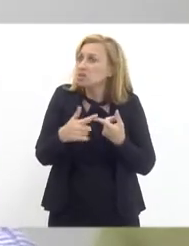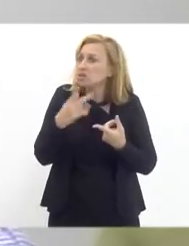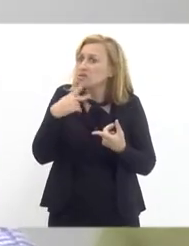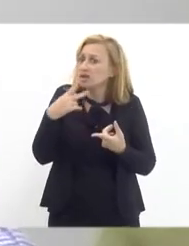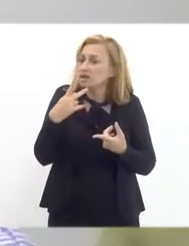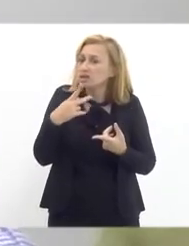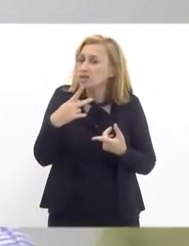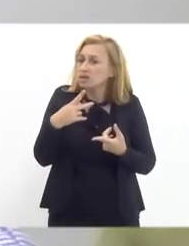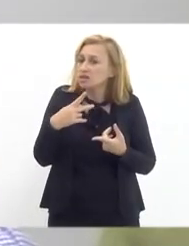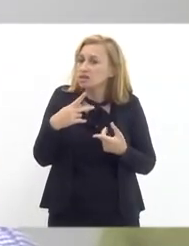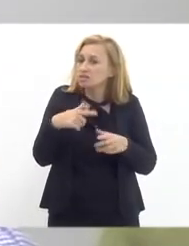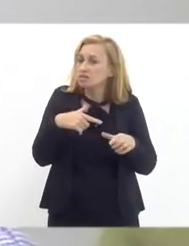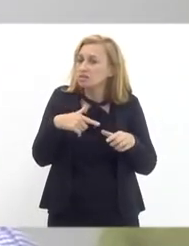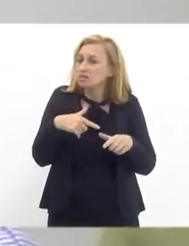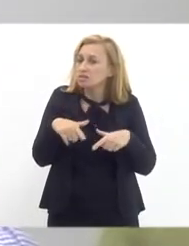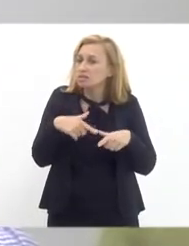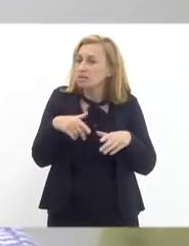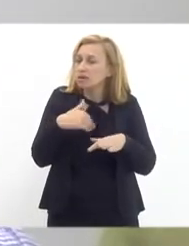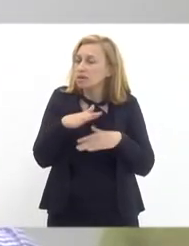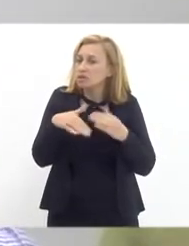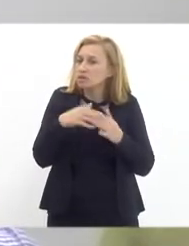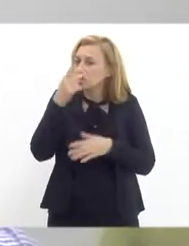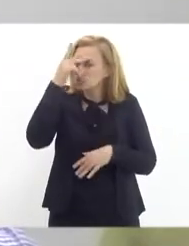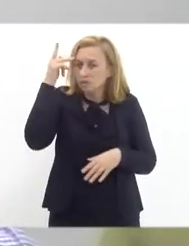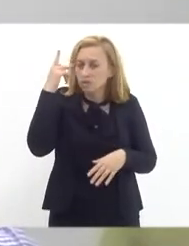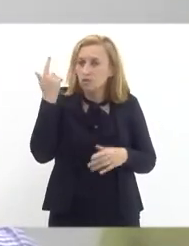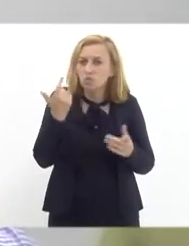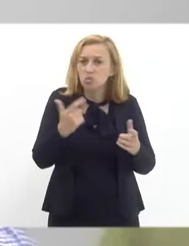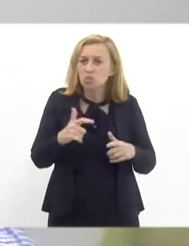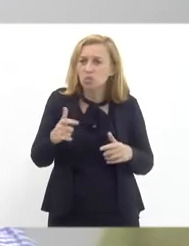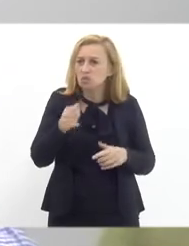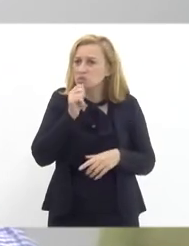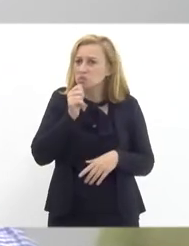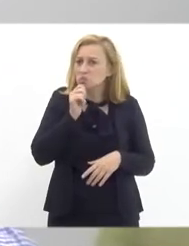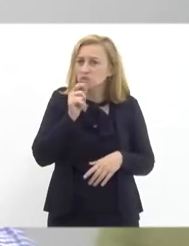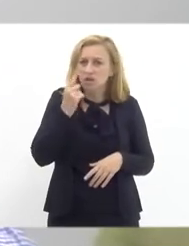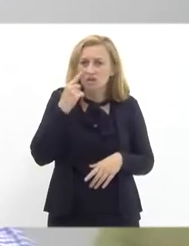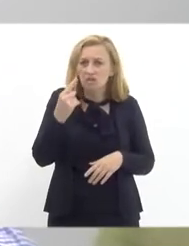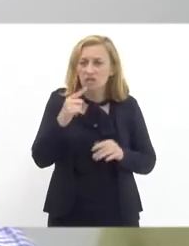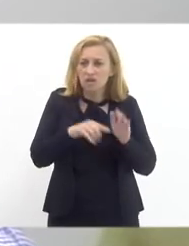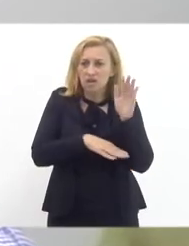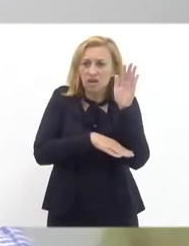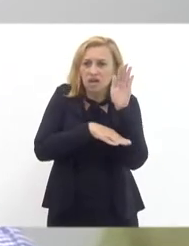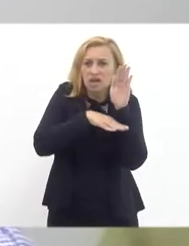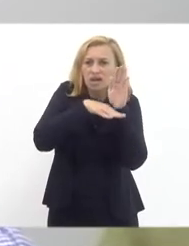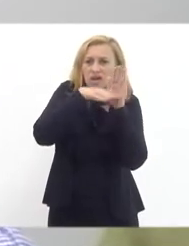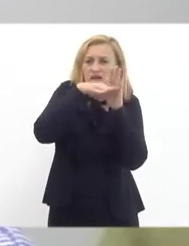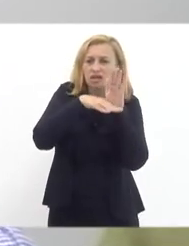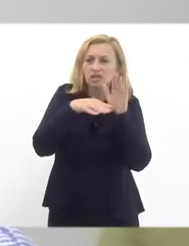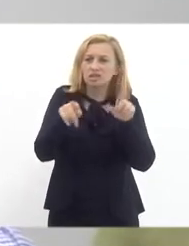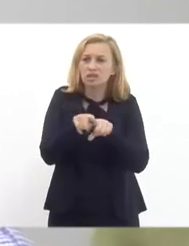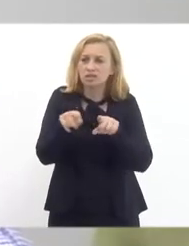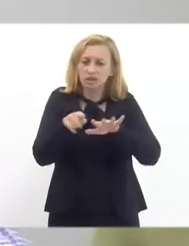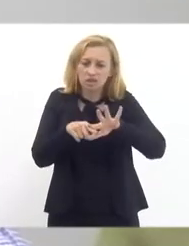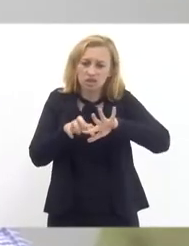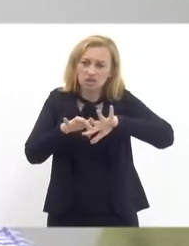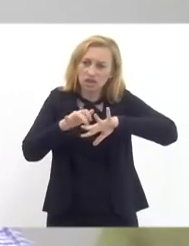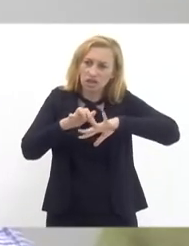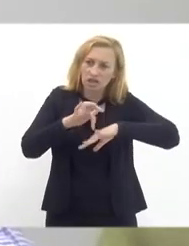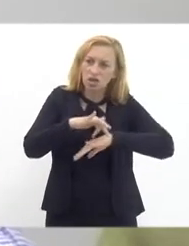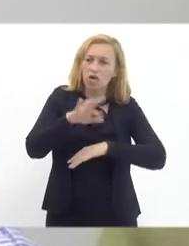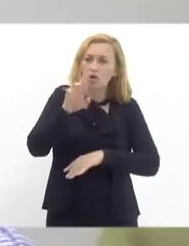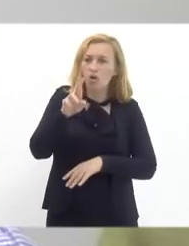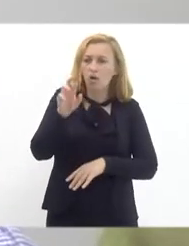é um exercício para todo mundo. Em lugar nenhum você vê o elevador e nem a escada rolante. Você só vê de um